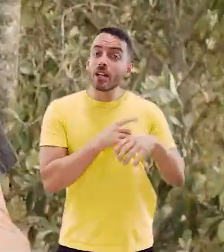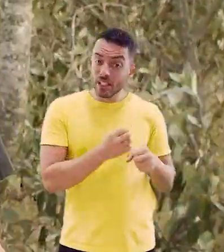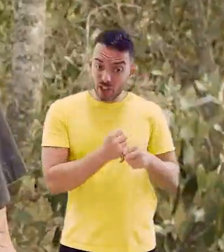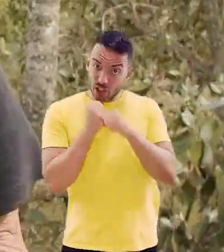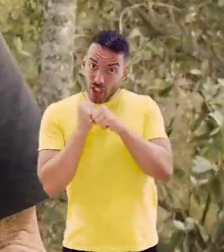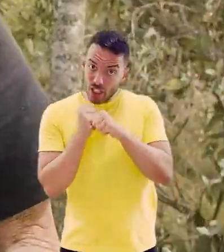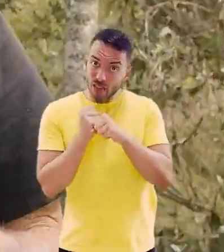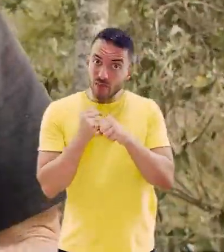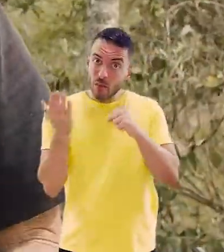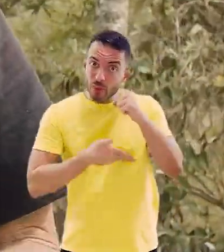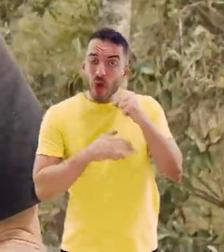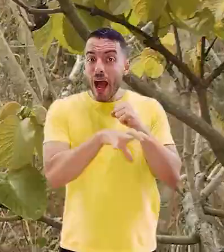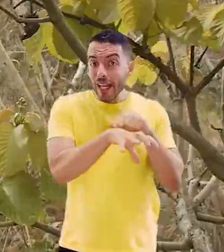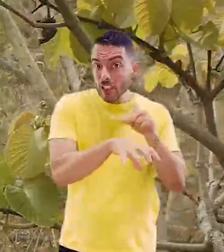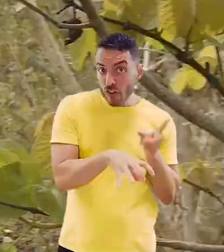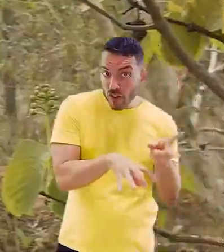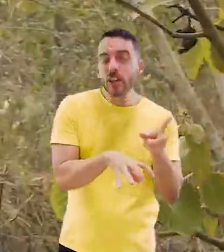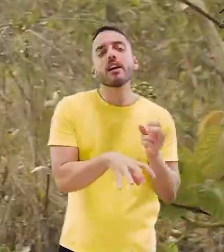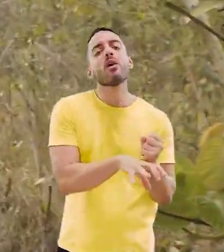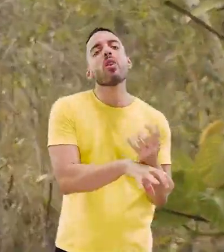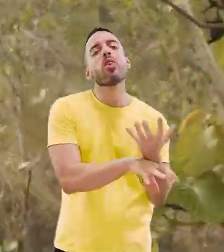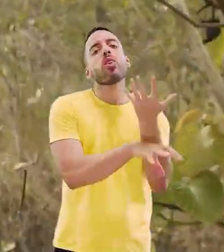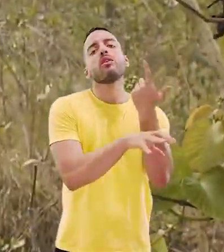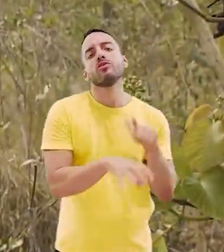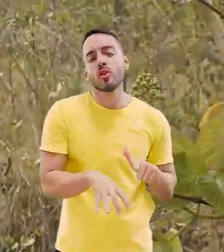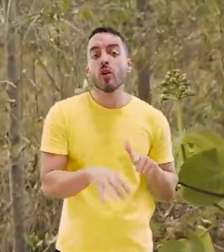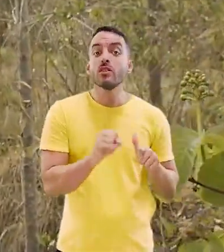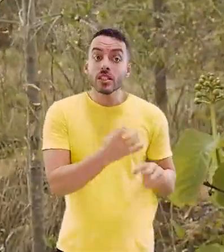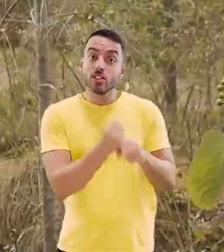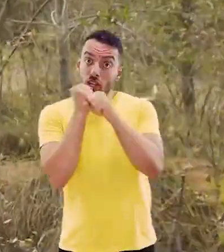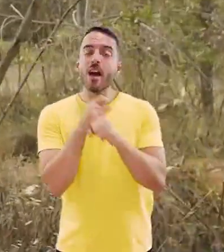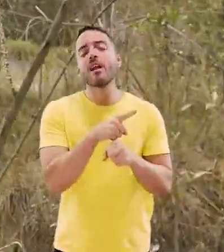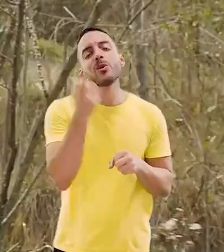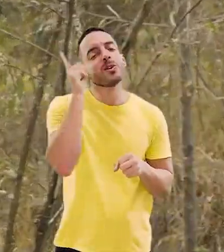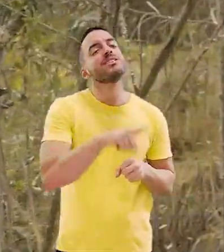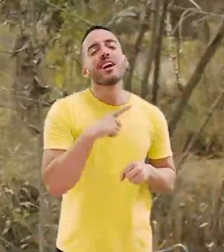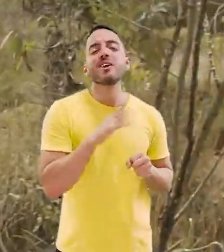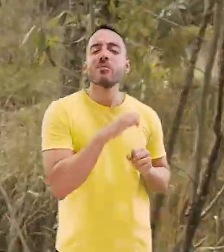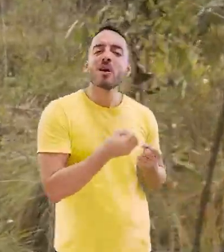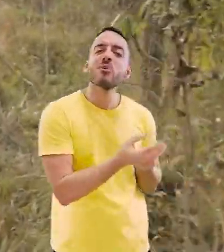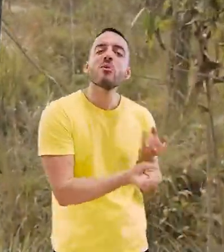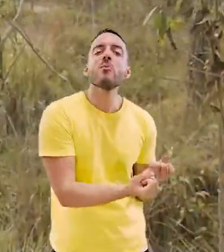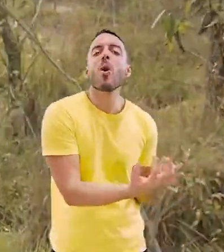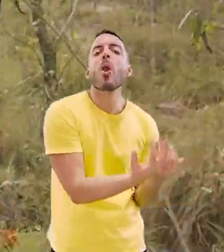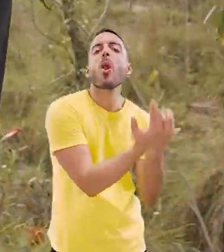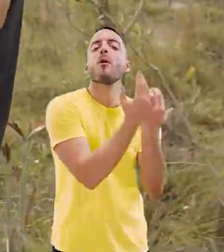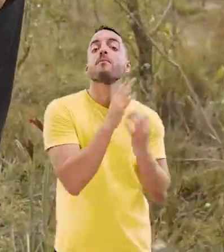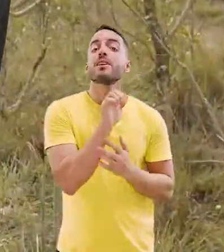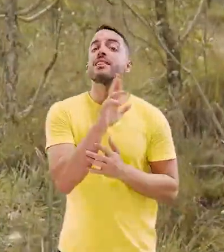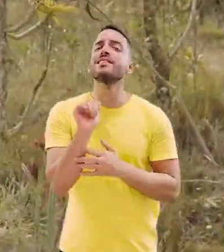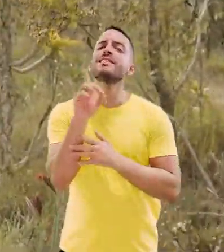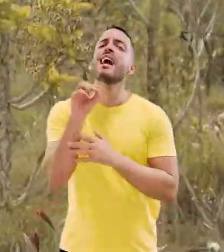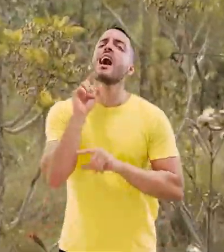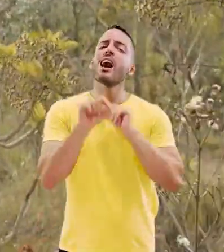rebrota. É tudo rebrota. Então o cerrado é um bioma, ele é muito